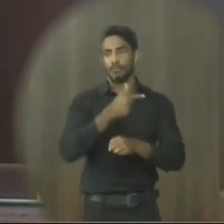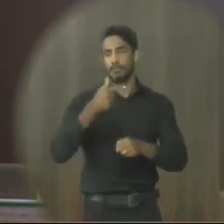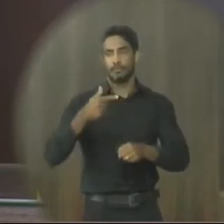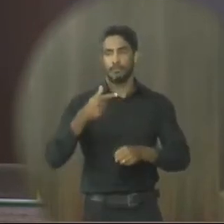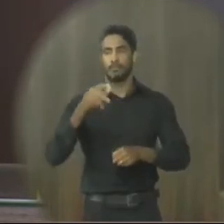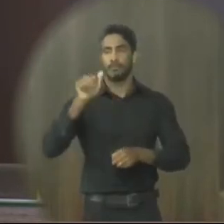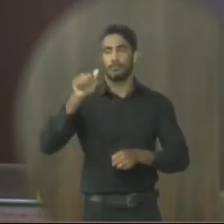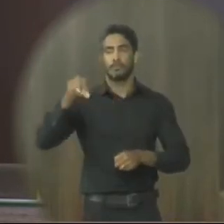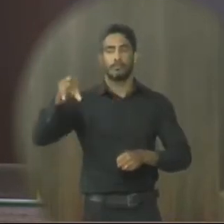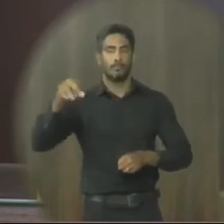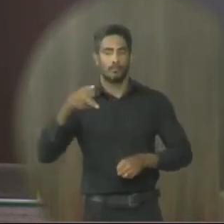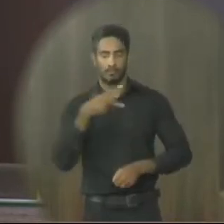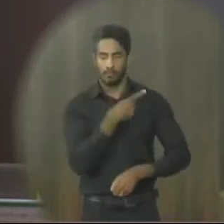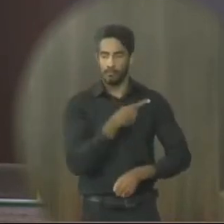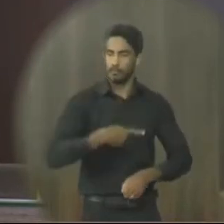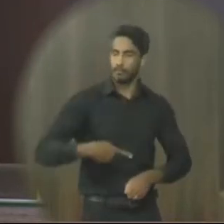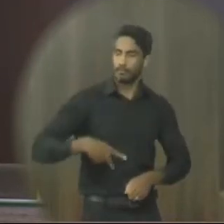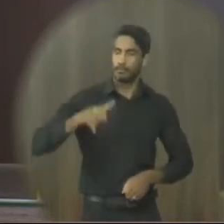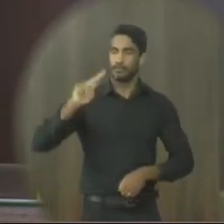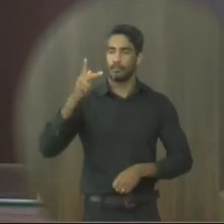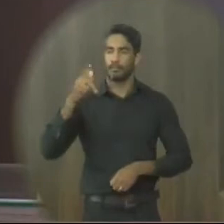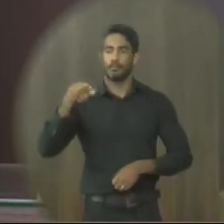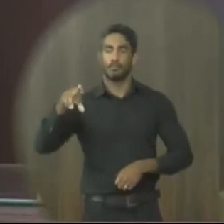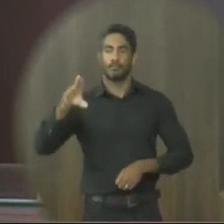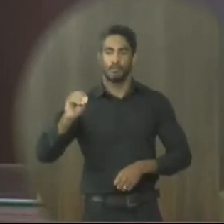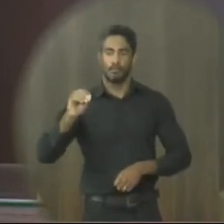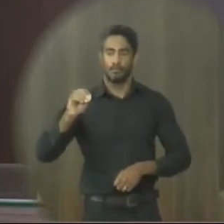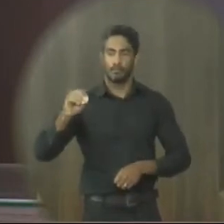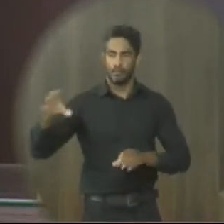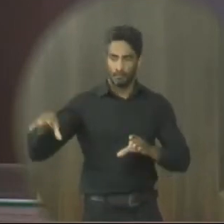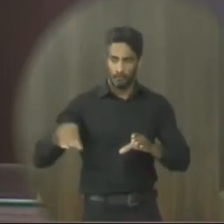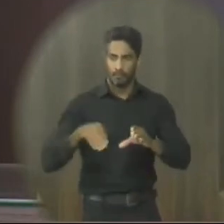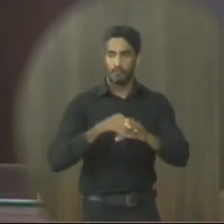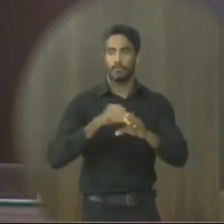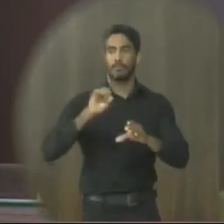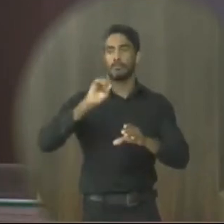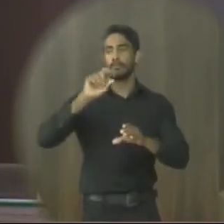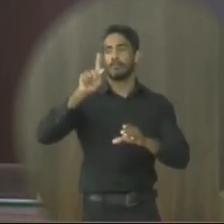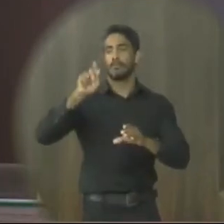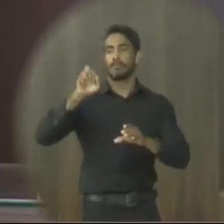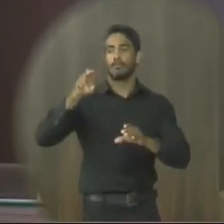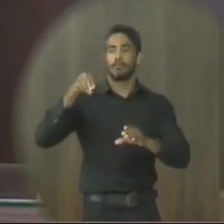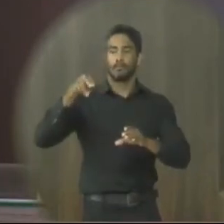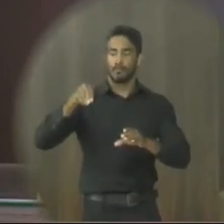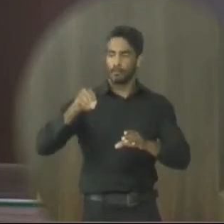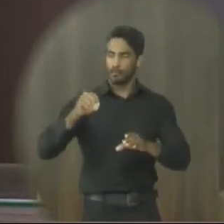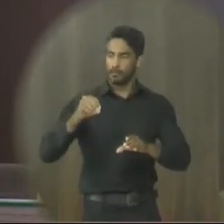presidente. Hugo Leonardo Dias Carlos, membro. Gesto do Espírito Santo de Souza, membro.